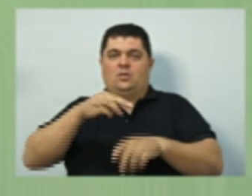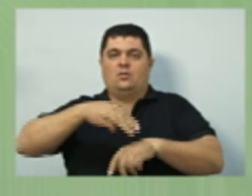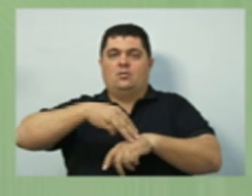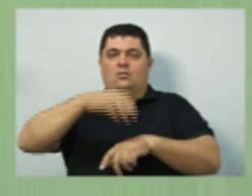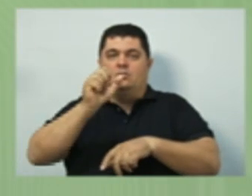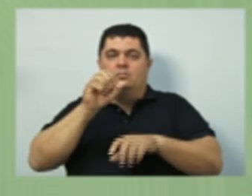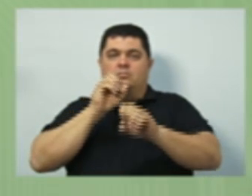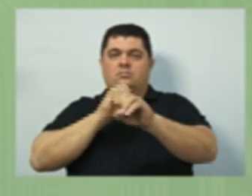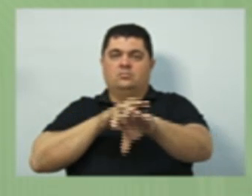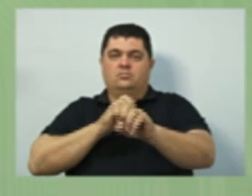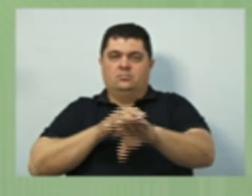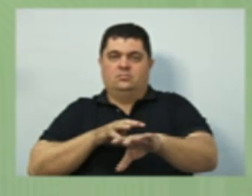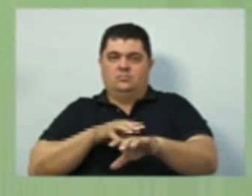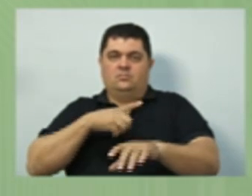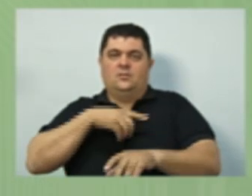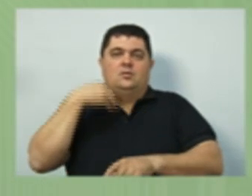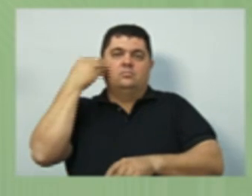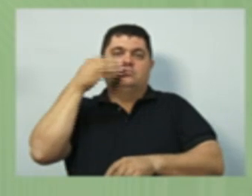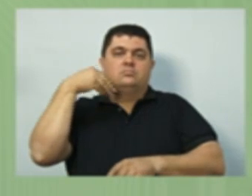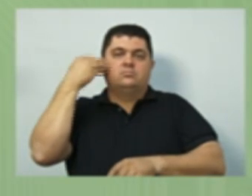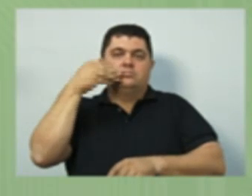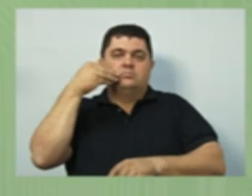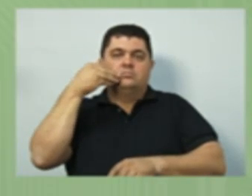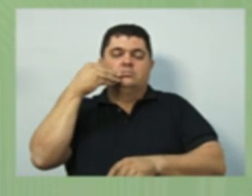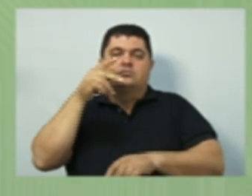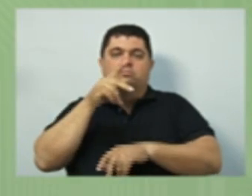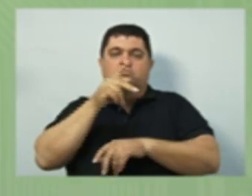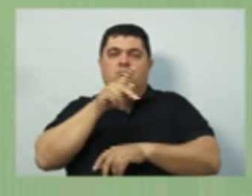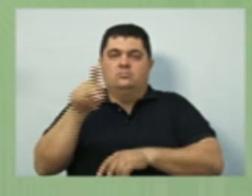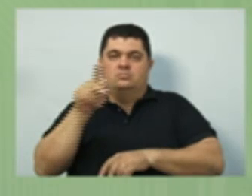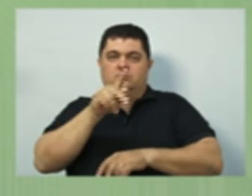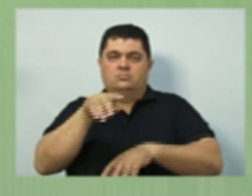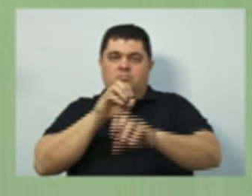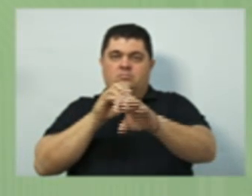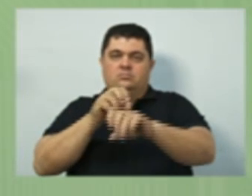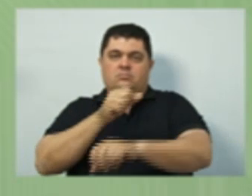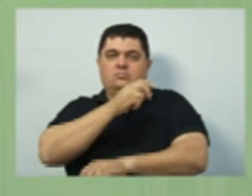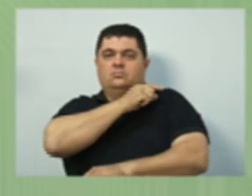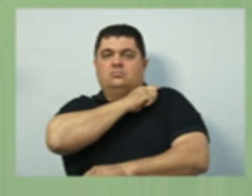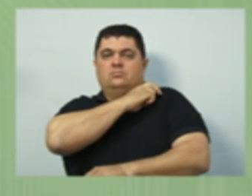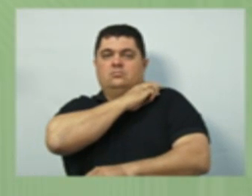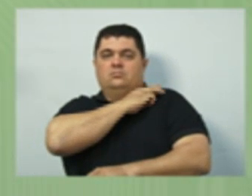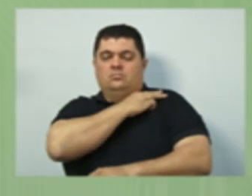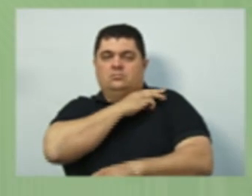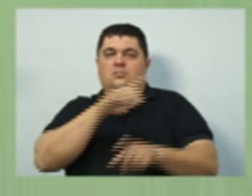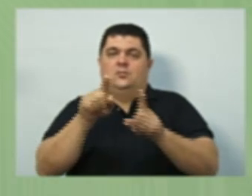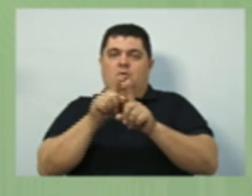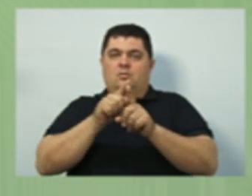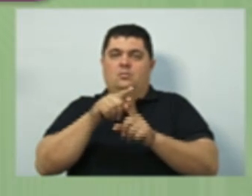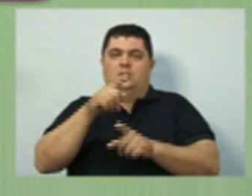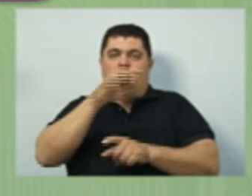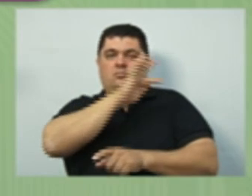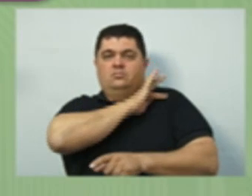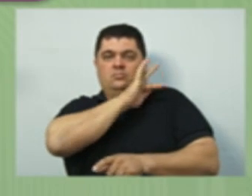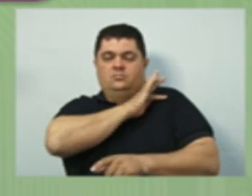área de educação. Tenho experiência tanto enquanto professor no ensino médio e também no ensino superior.